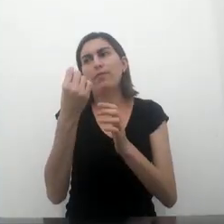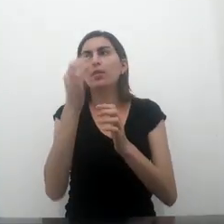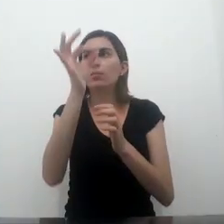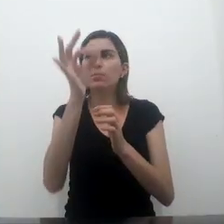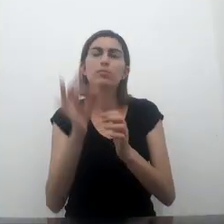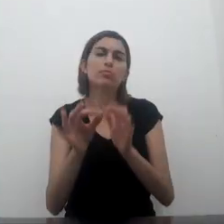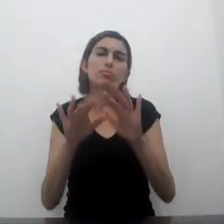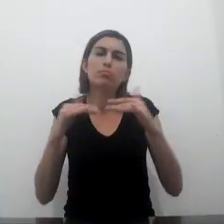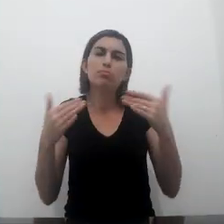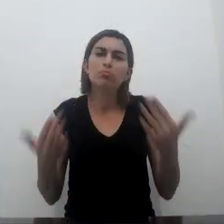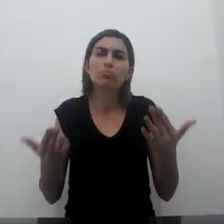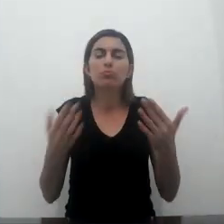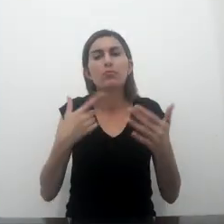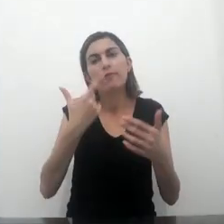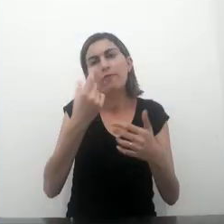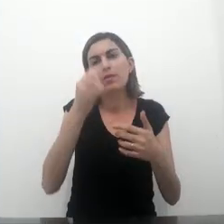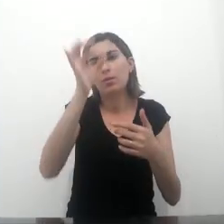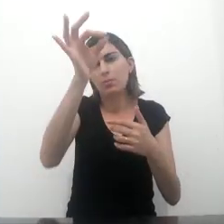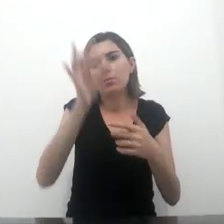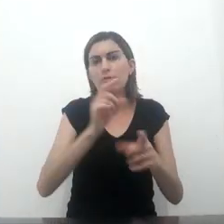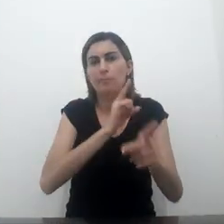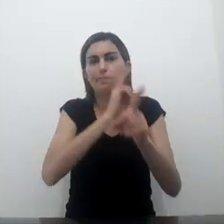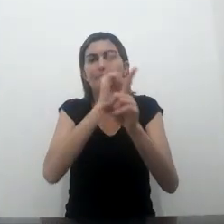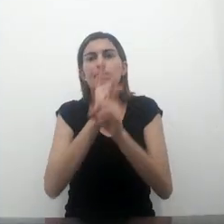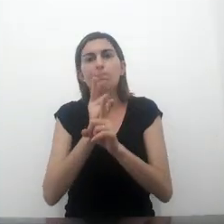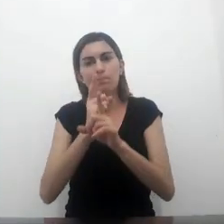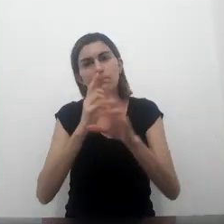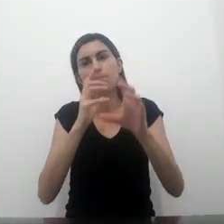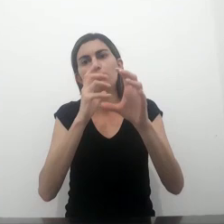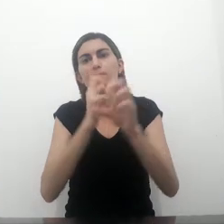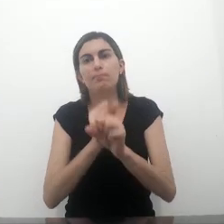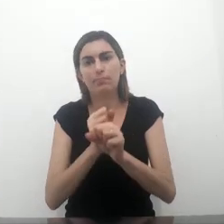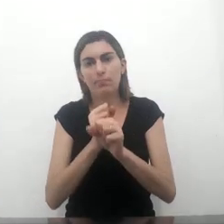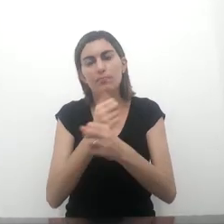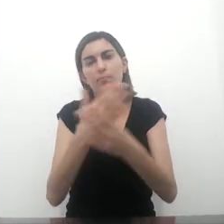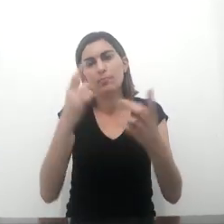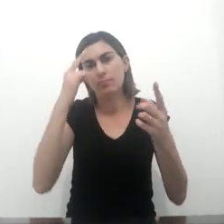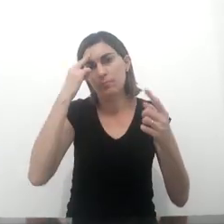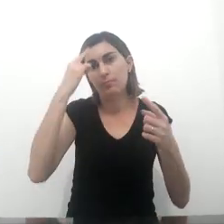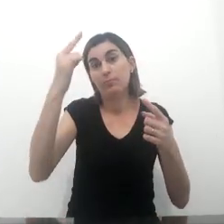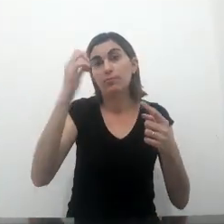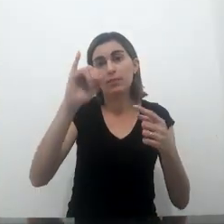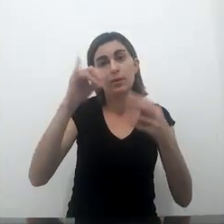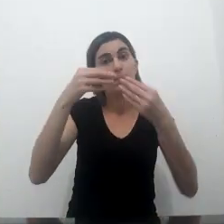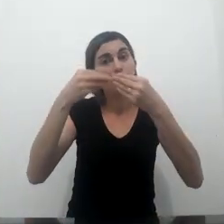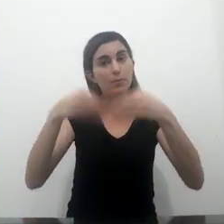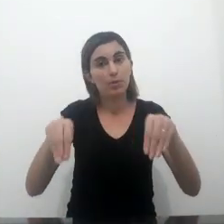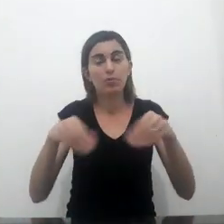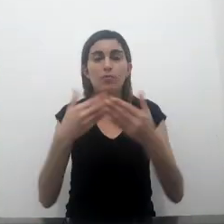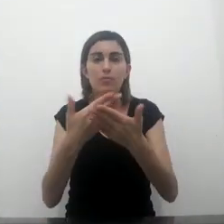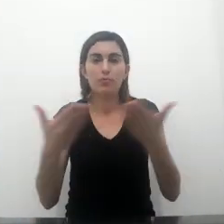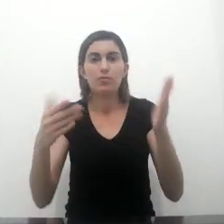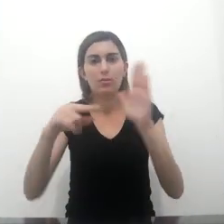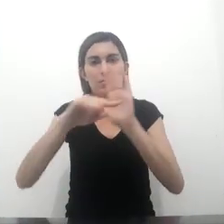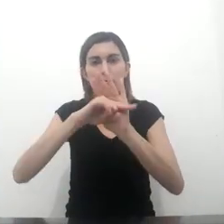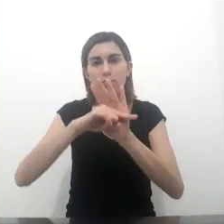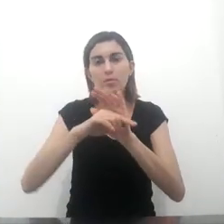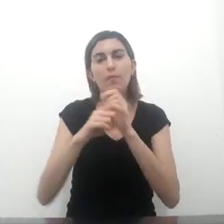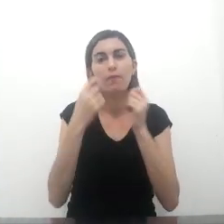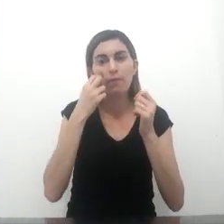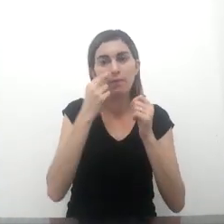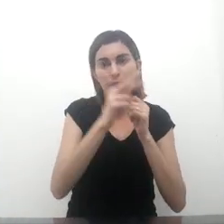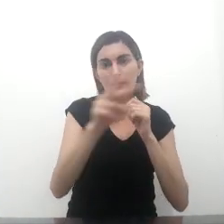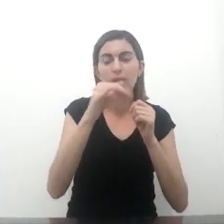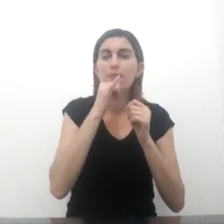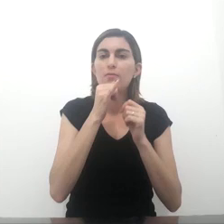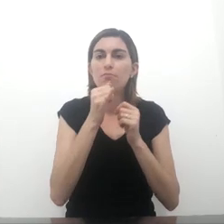de 20%. Então, pega o 20%, pode encontrar e soma. Essa é a ideia. Se for prejuízo, você